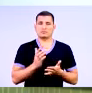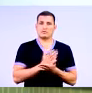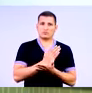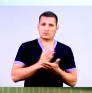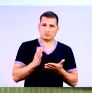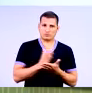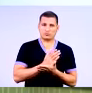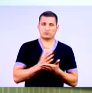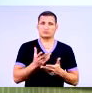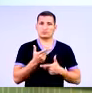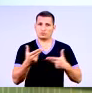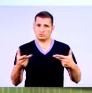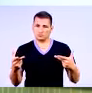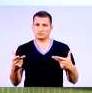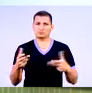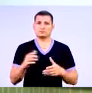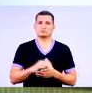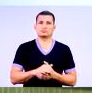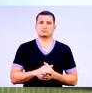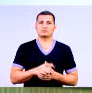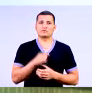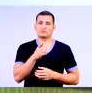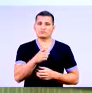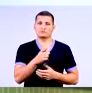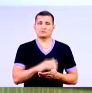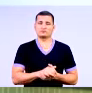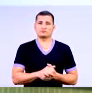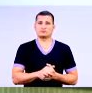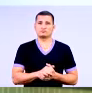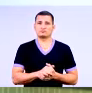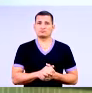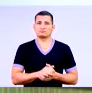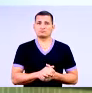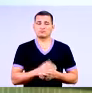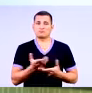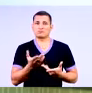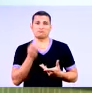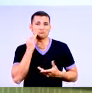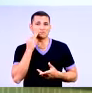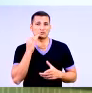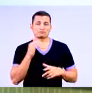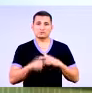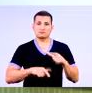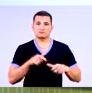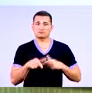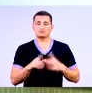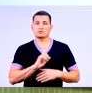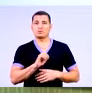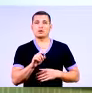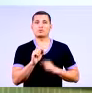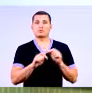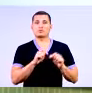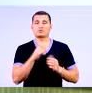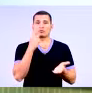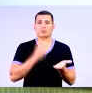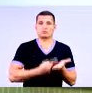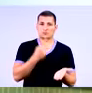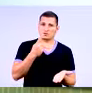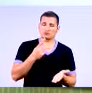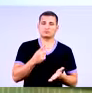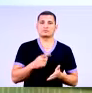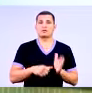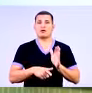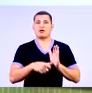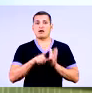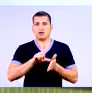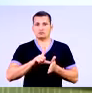coisas incluídas e quando você vai receber o serviço, você não recebe aquilo que foi ofertado, aquilo que foi